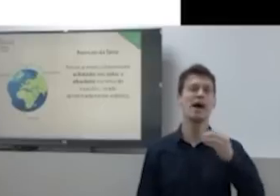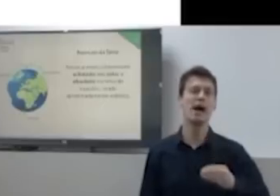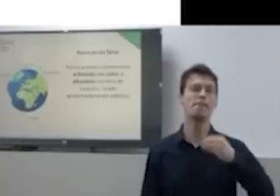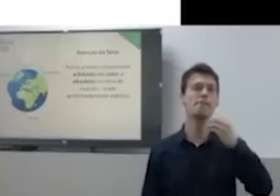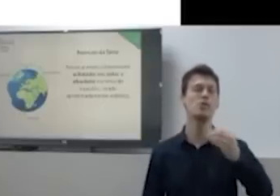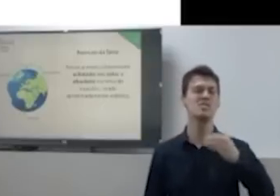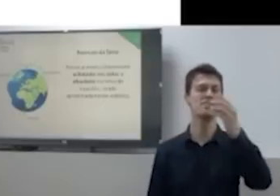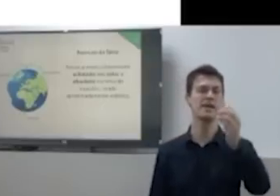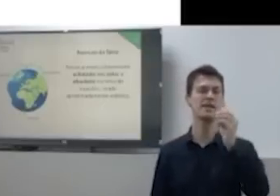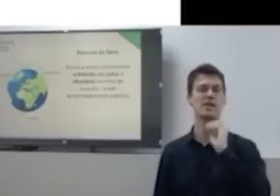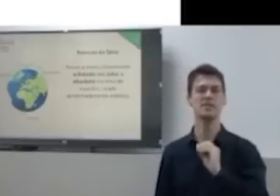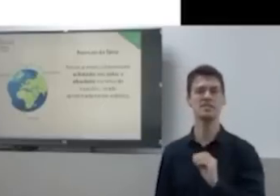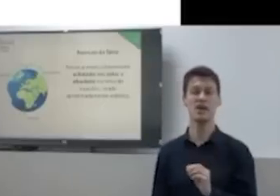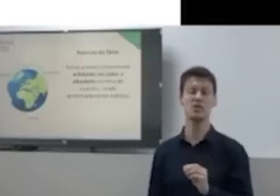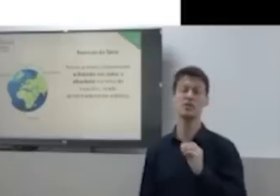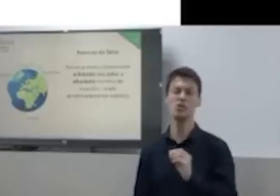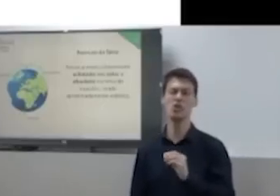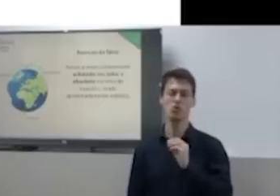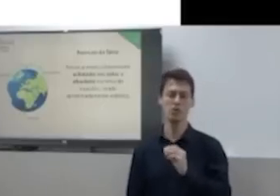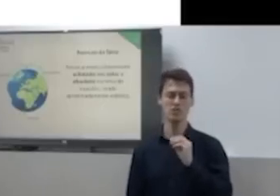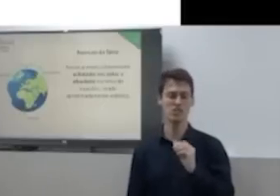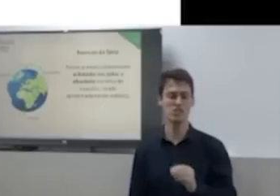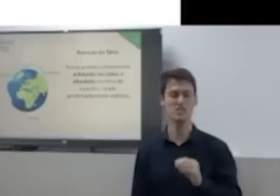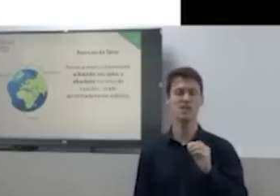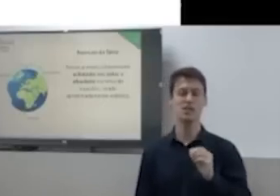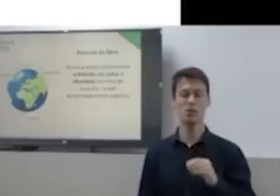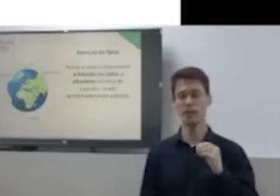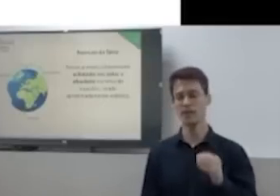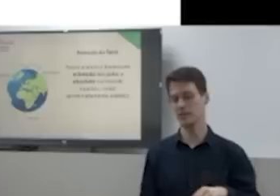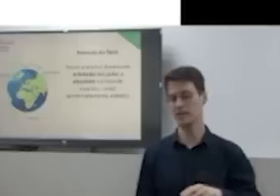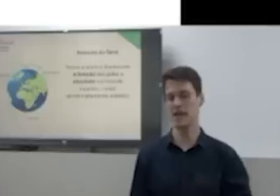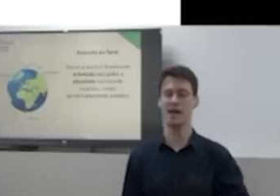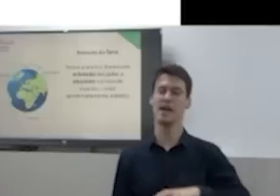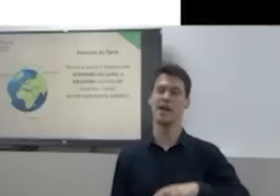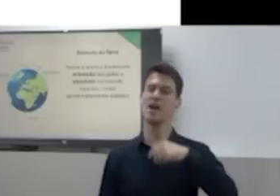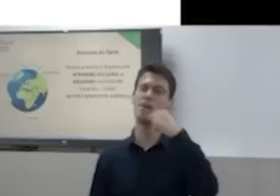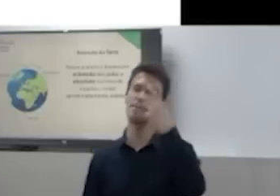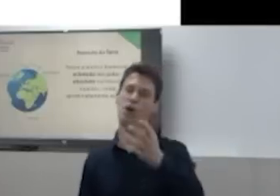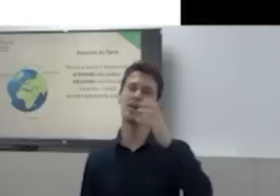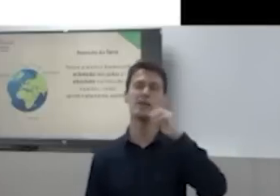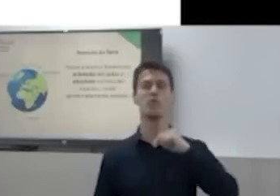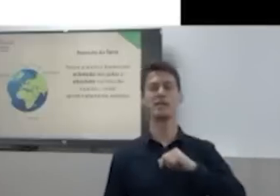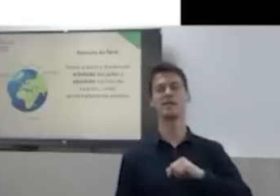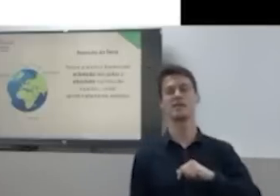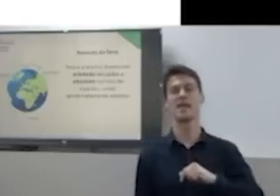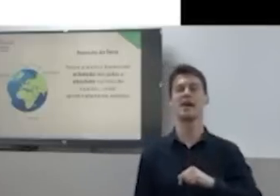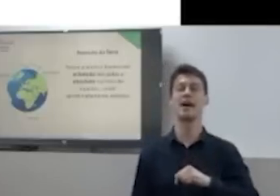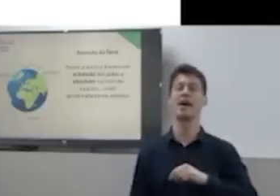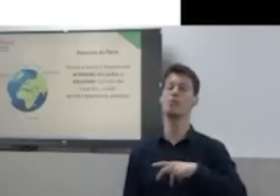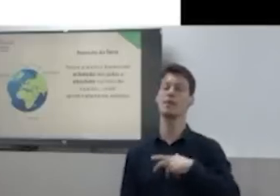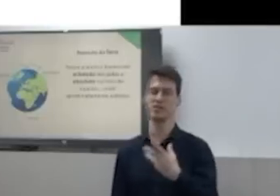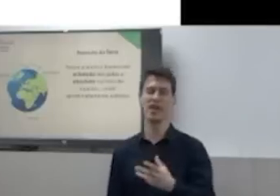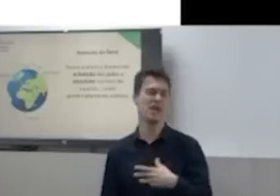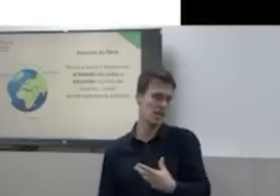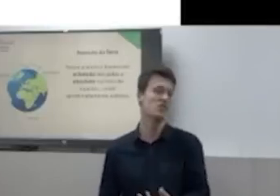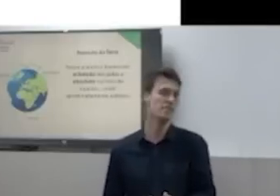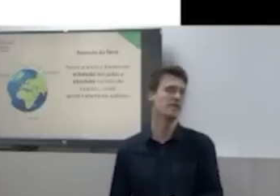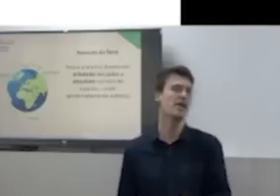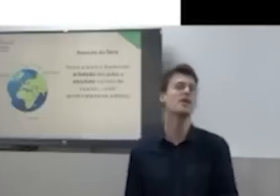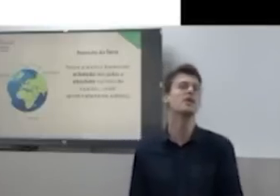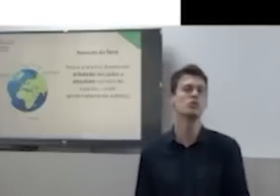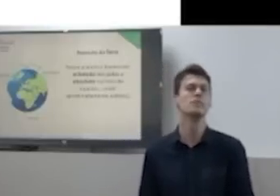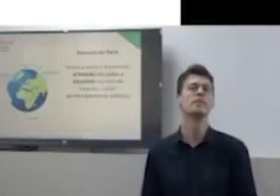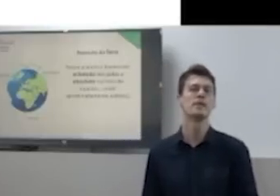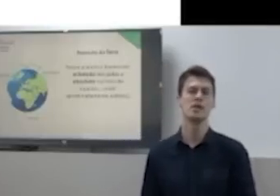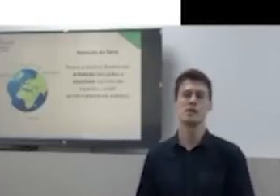Equador, sendo aproximadamente esférico. Então, quando a gente diz que o planeta Terra é uma bola, que o planeta Terra é uma esfera,